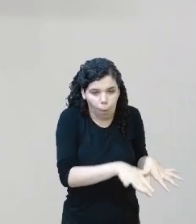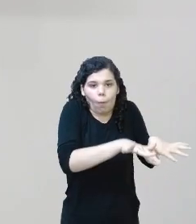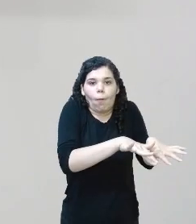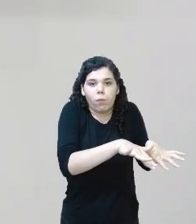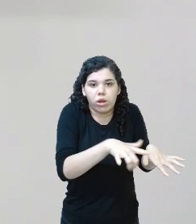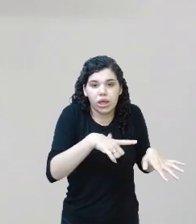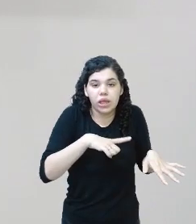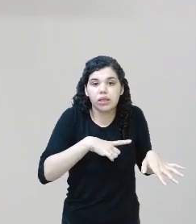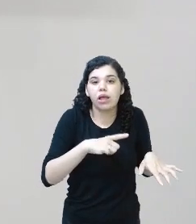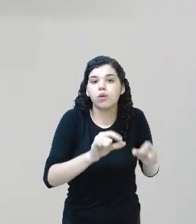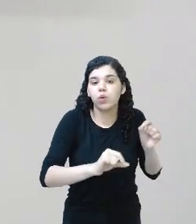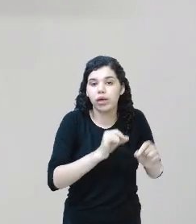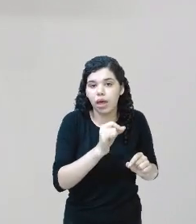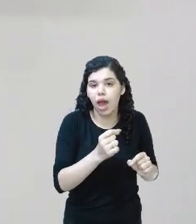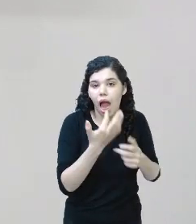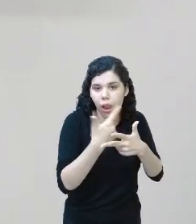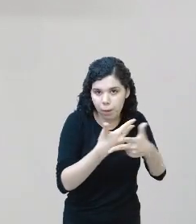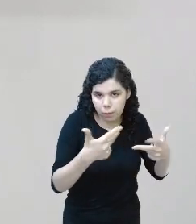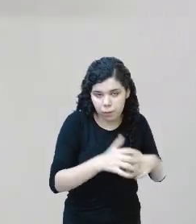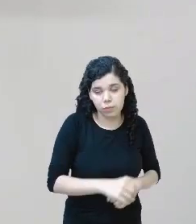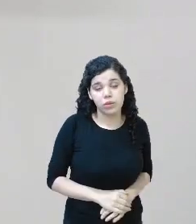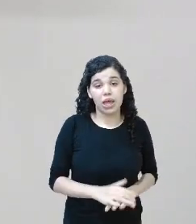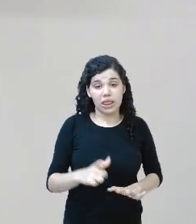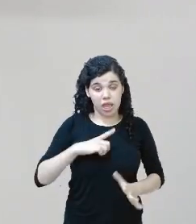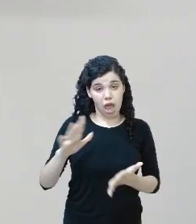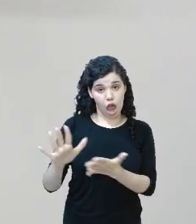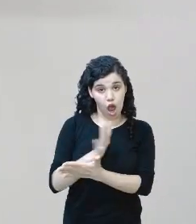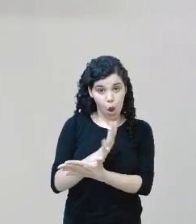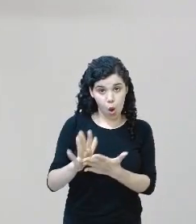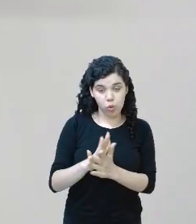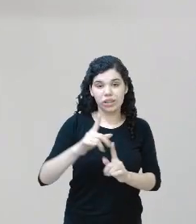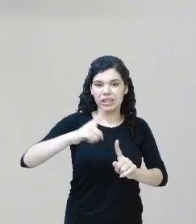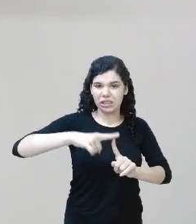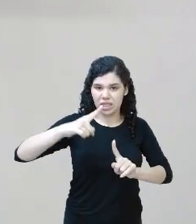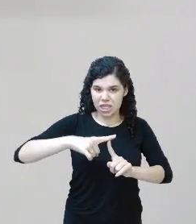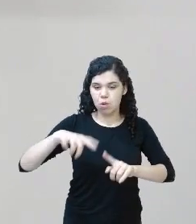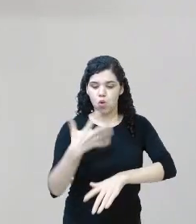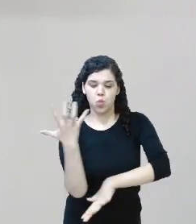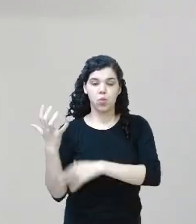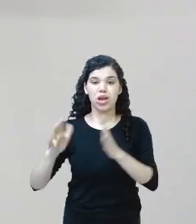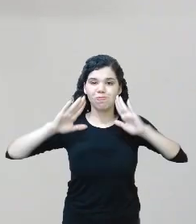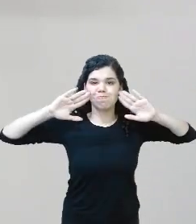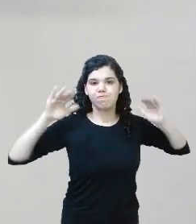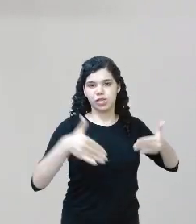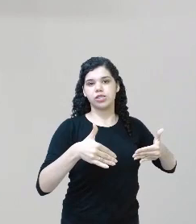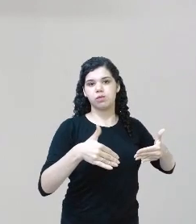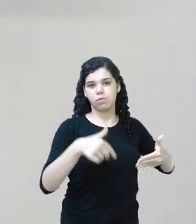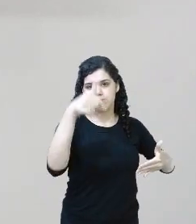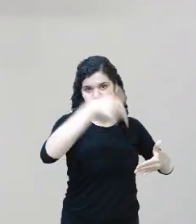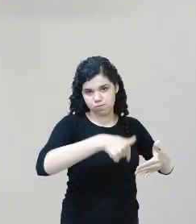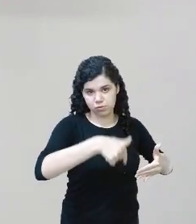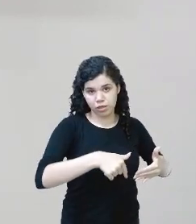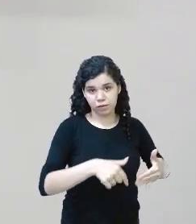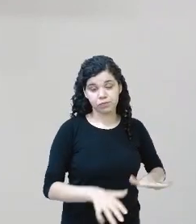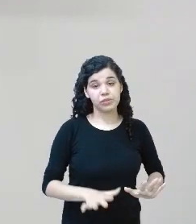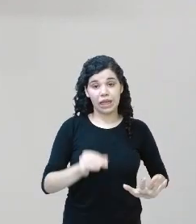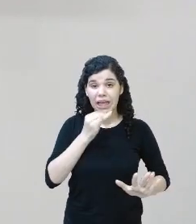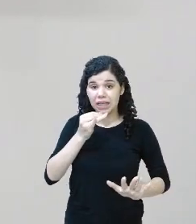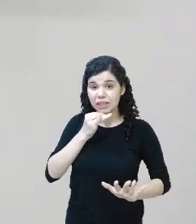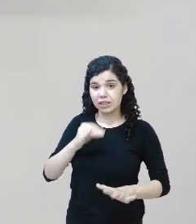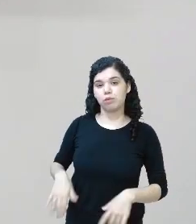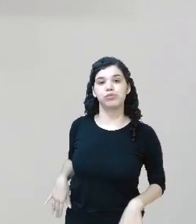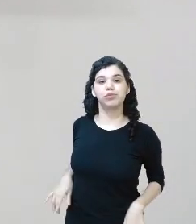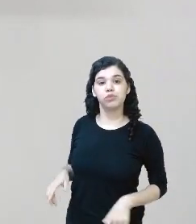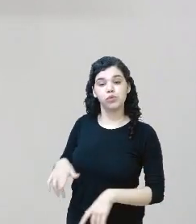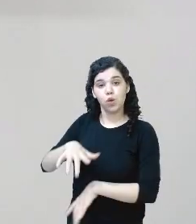mais alimento. Existem vegetações específicas também para esse tipo de solo. No solo do sertão,